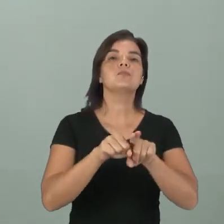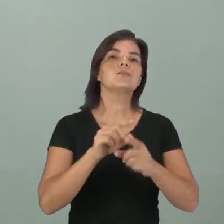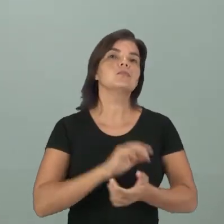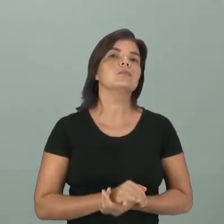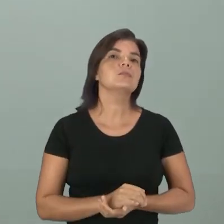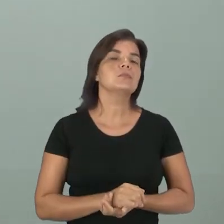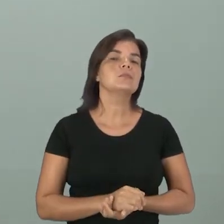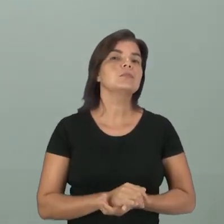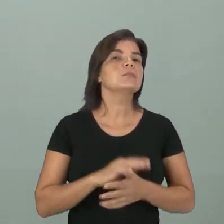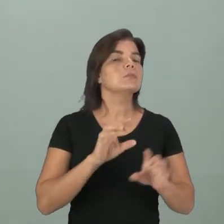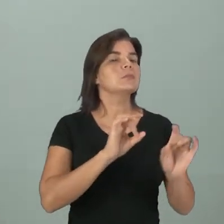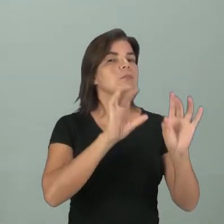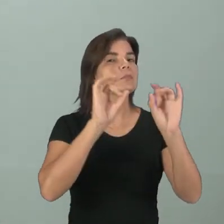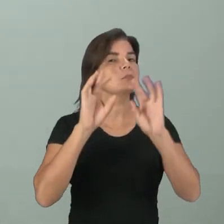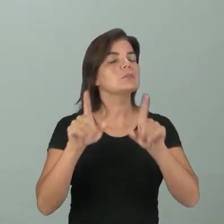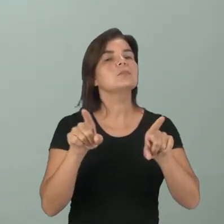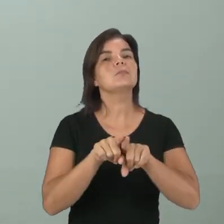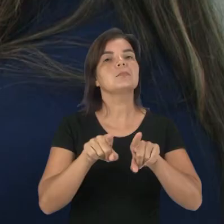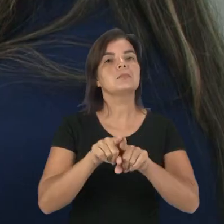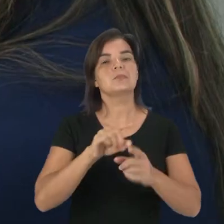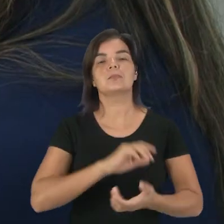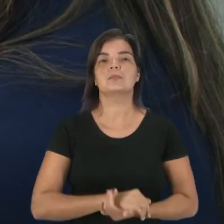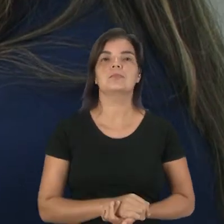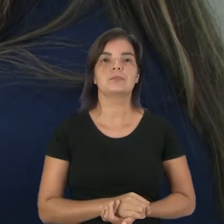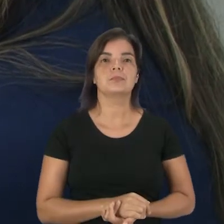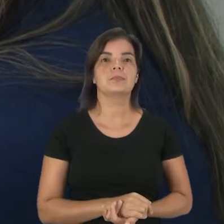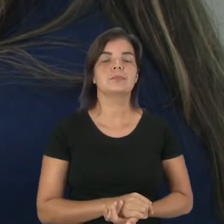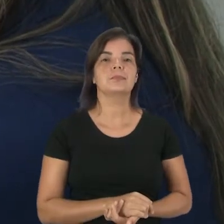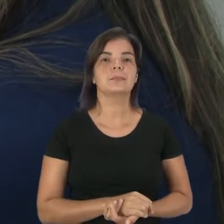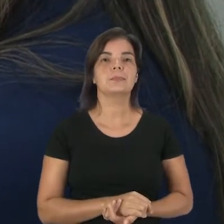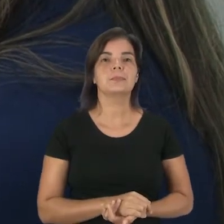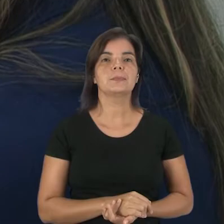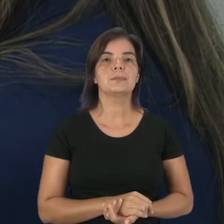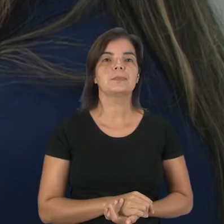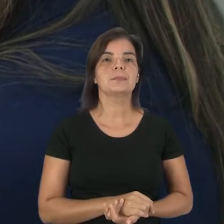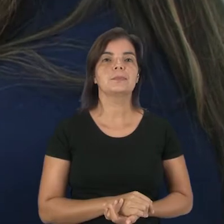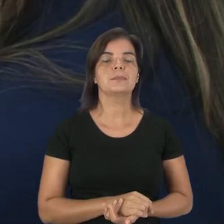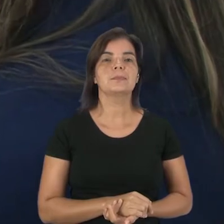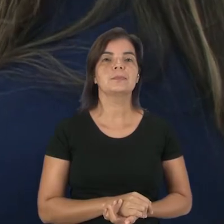em especial, ela vai de